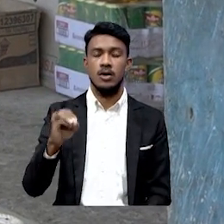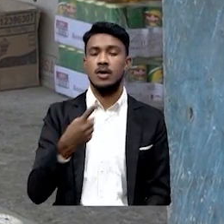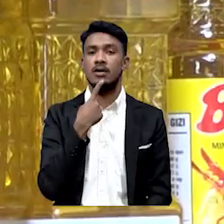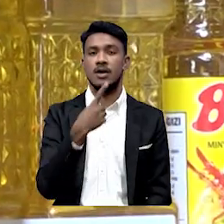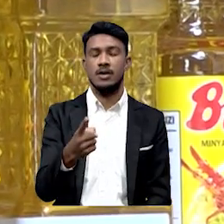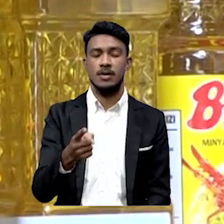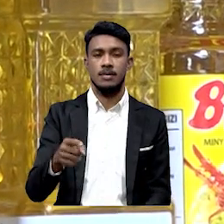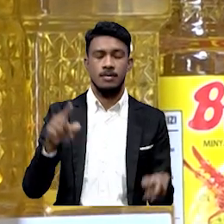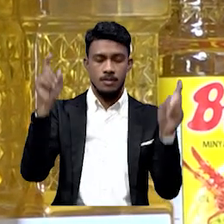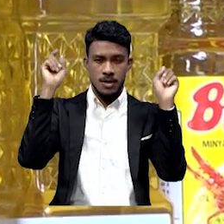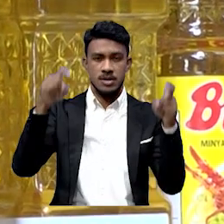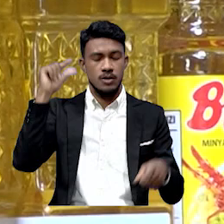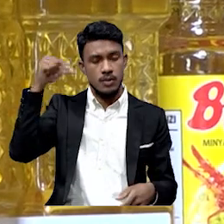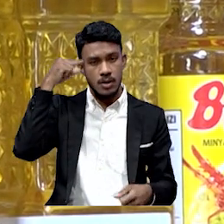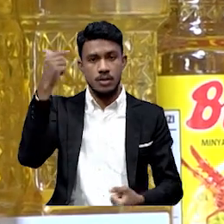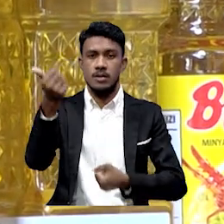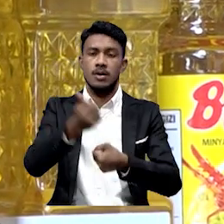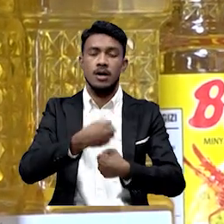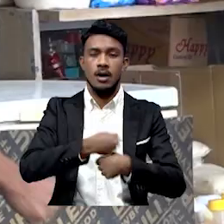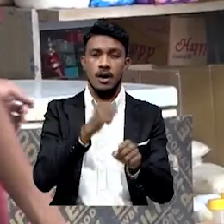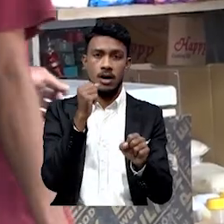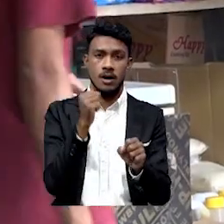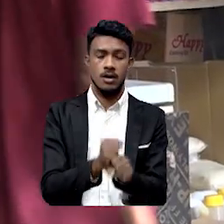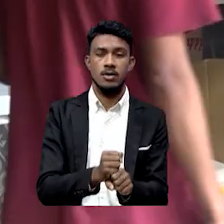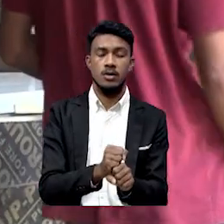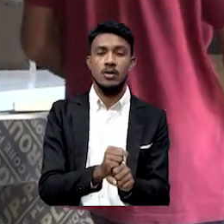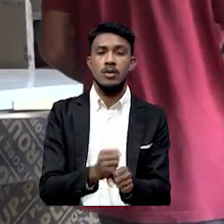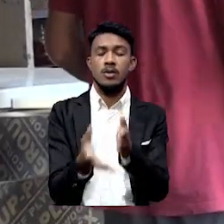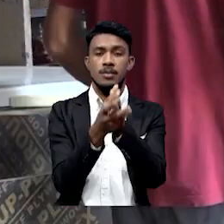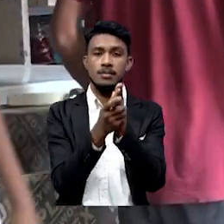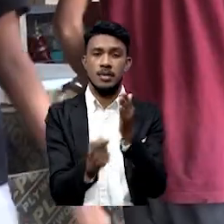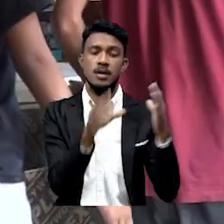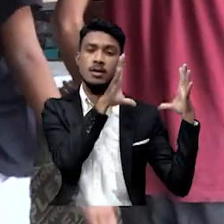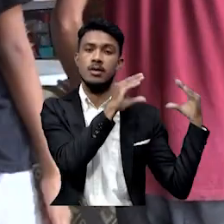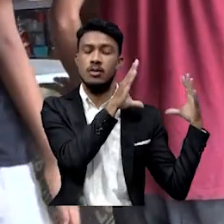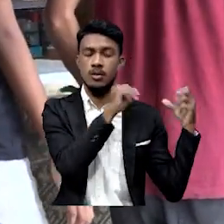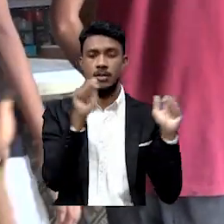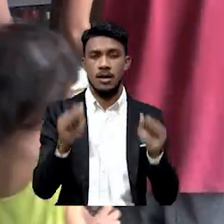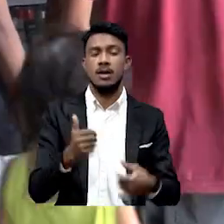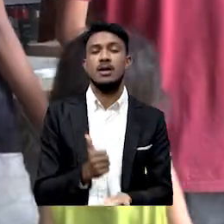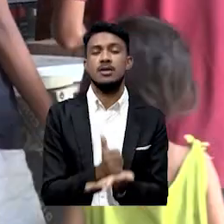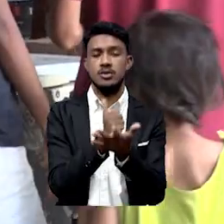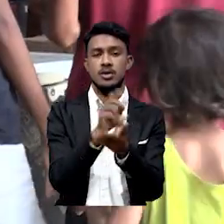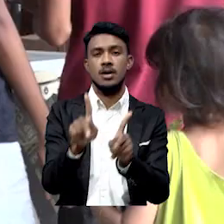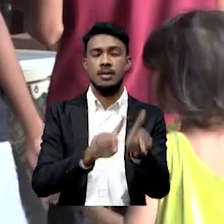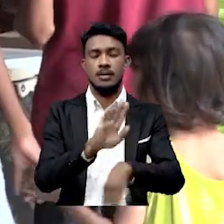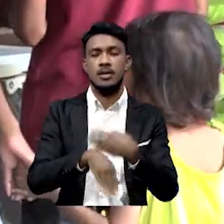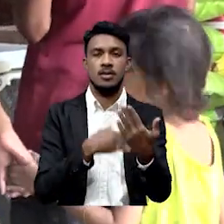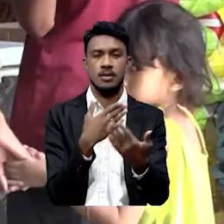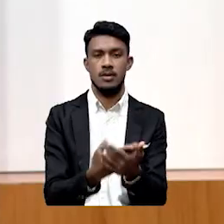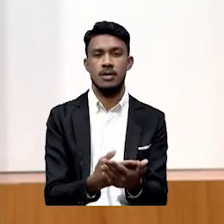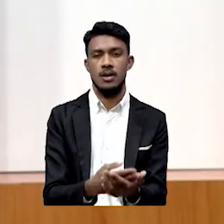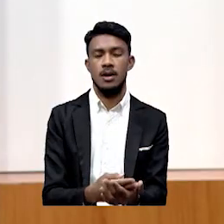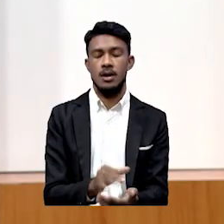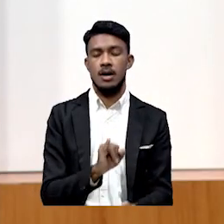setor privado Cira, onde bele produz mina nu e a Timor-Leste no ne bele facilita comunidade Cira. Kau anuin